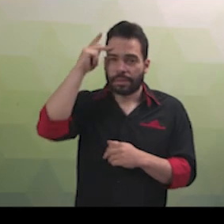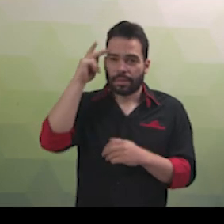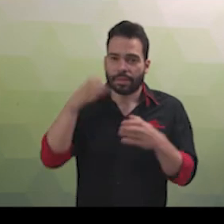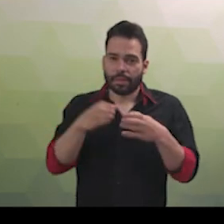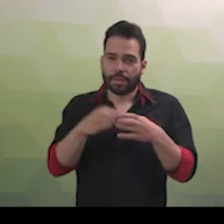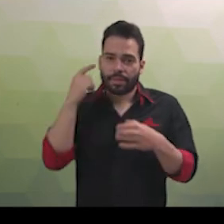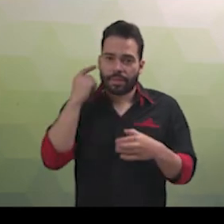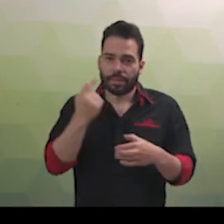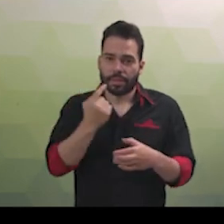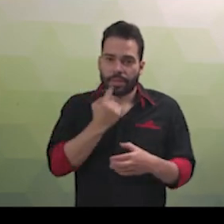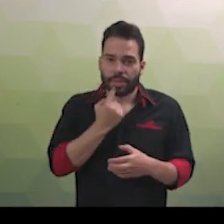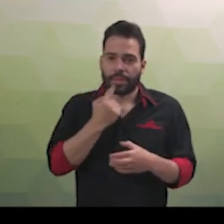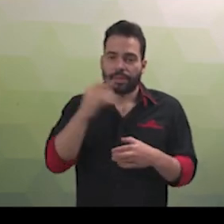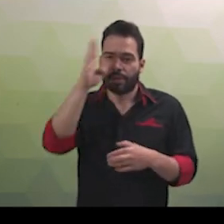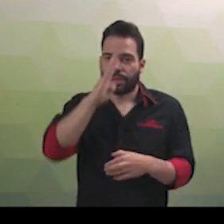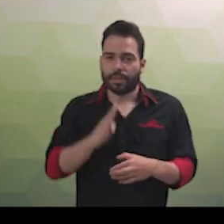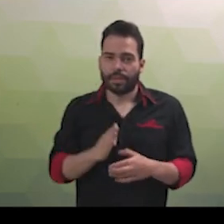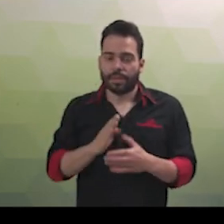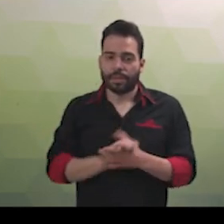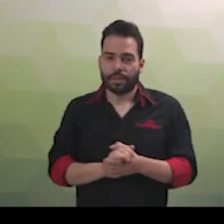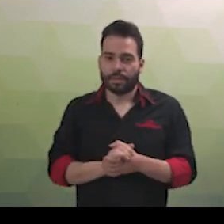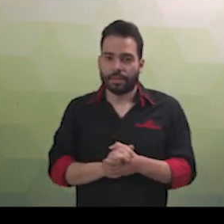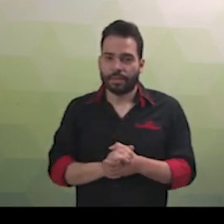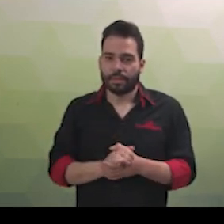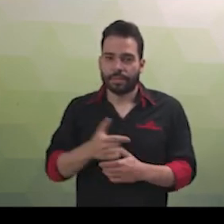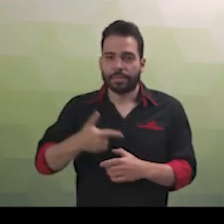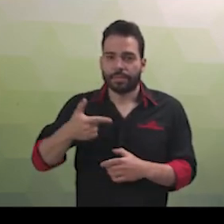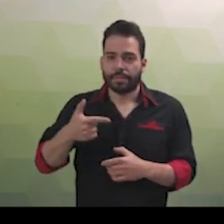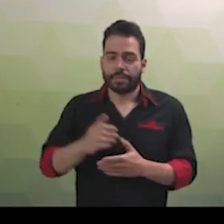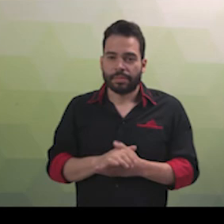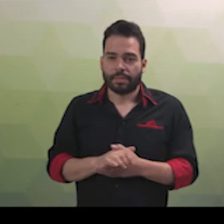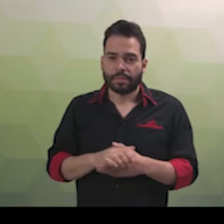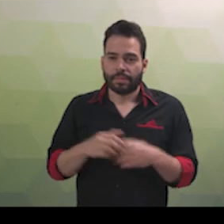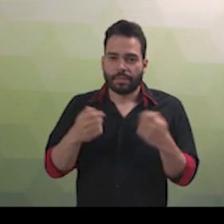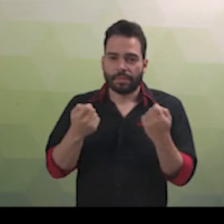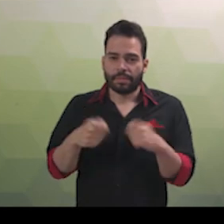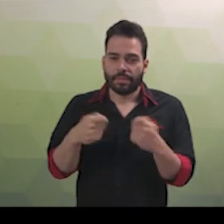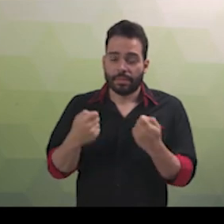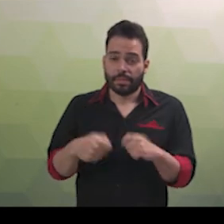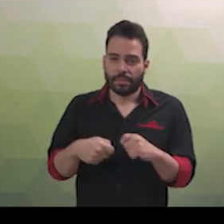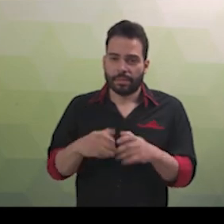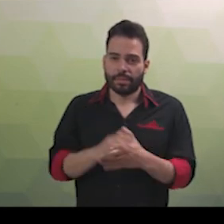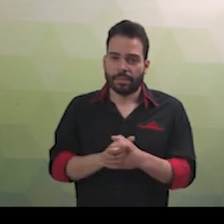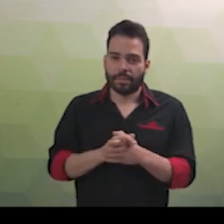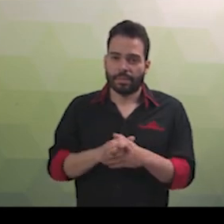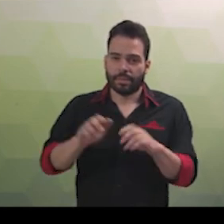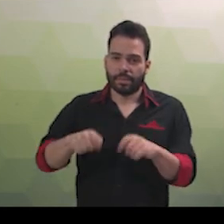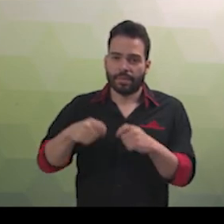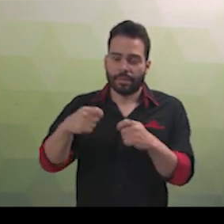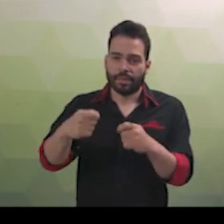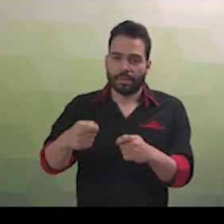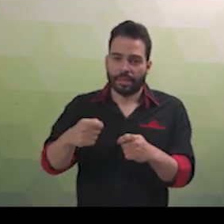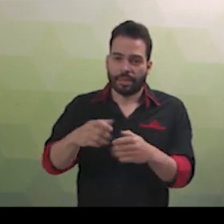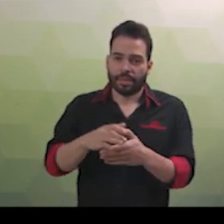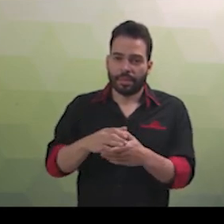pessoas e comunidades surdas no Brasil. Artigo 2º. Deve ser garantido, por parte do